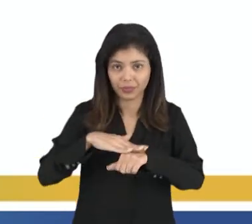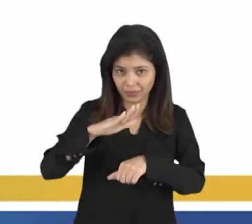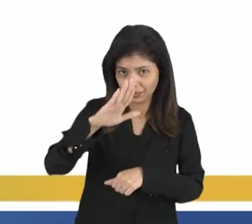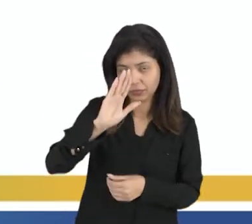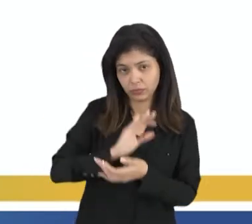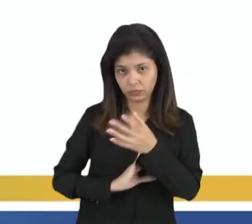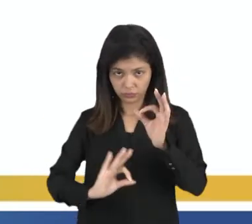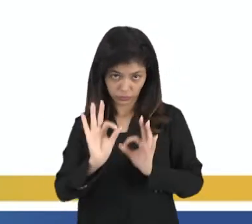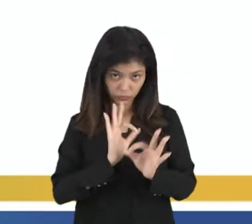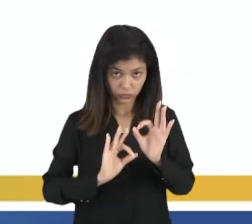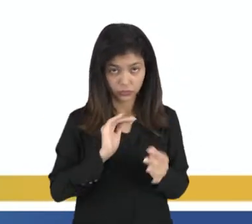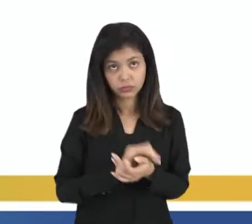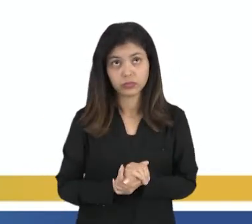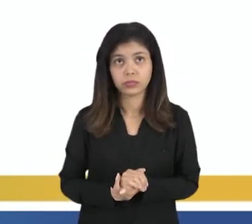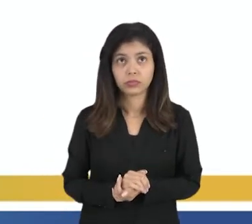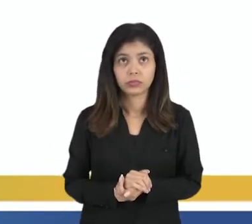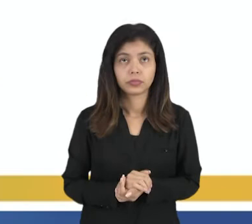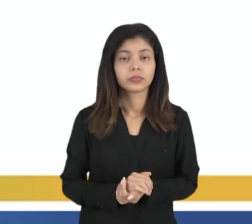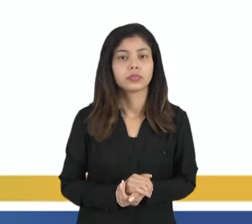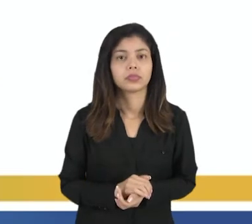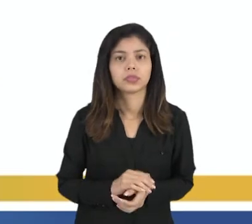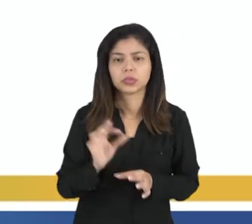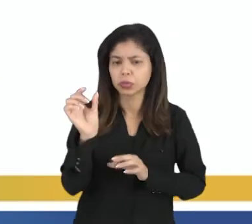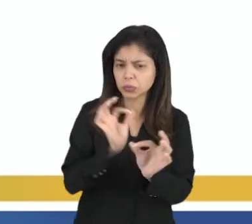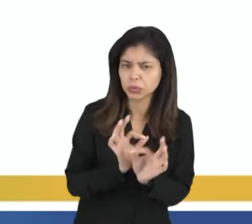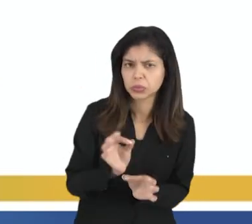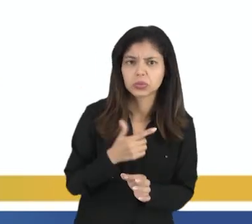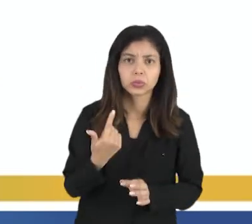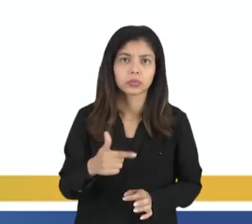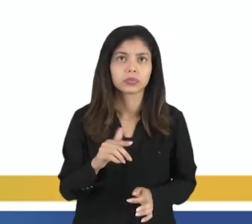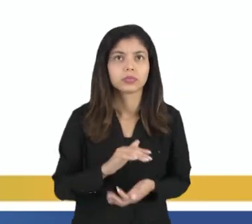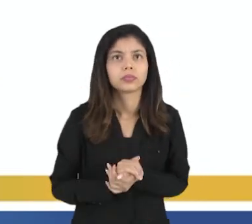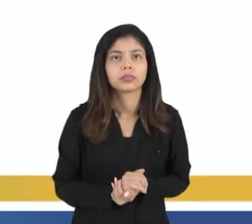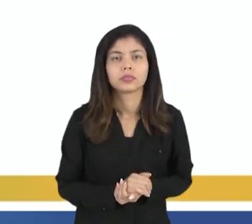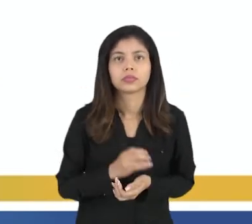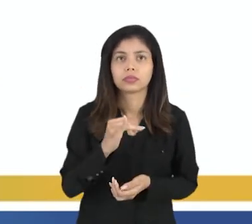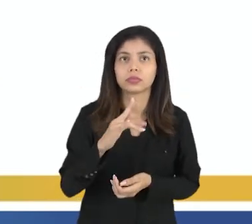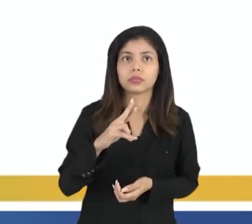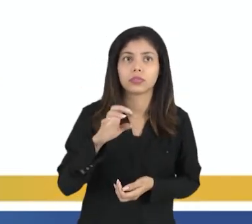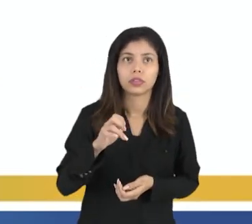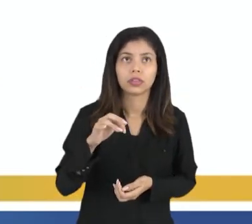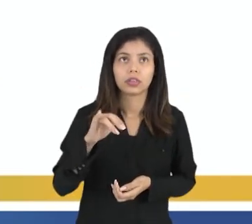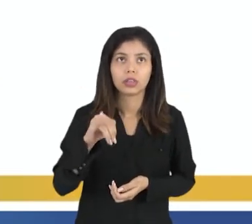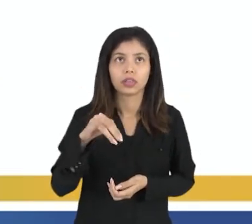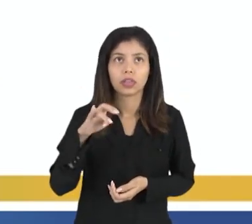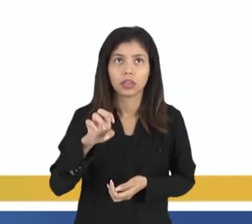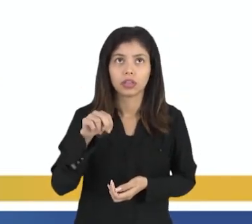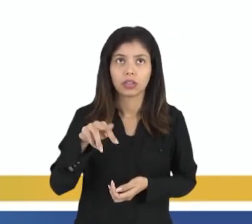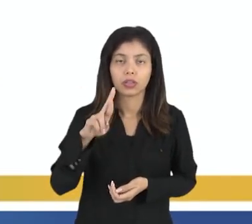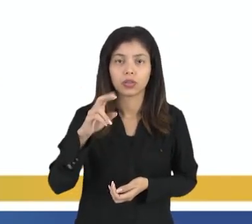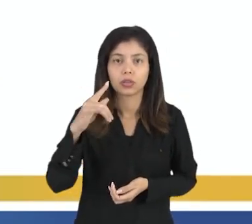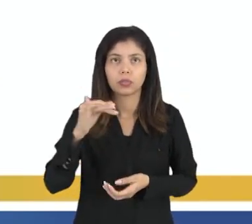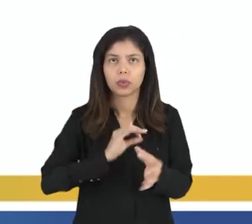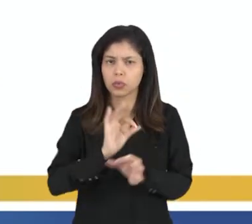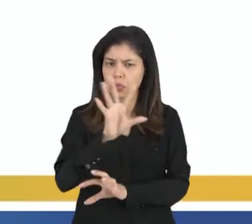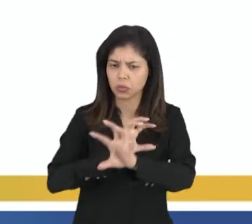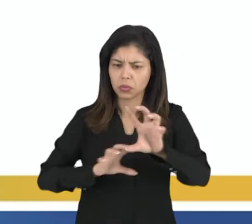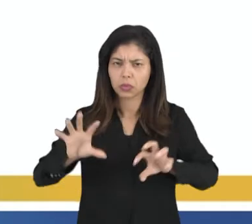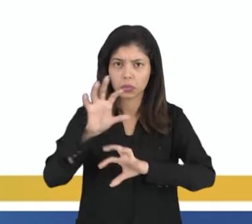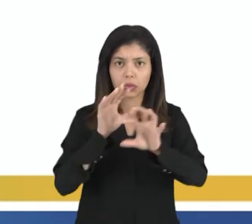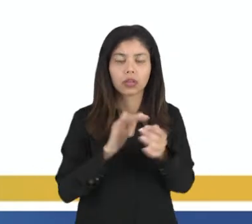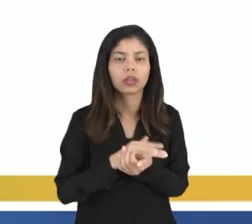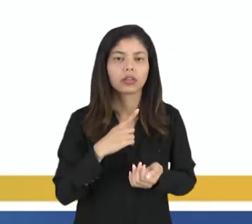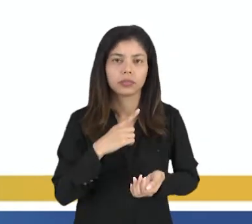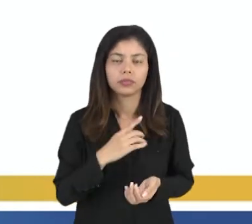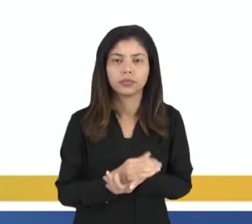mais organizado para um grau desorganizado. Isso é entropia. Desorganização, medida da